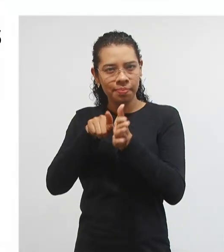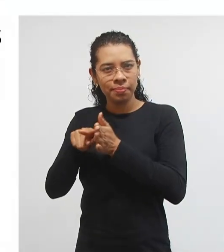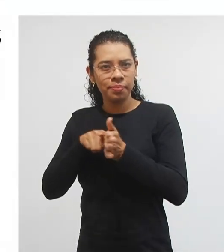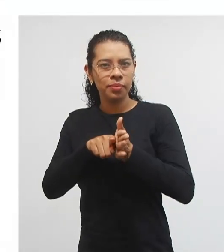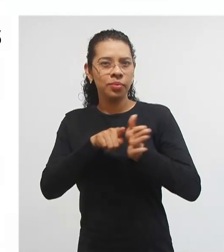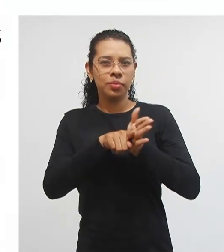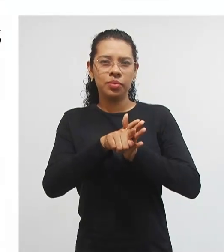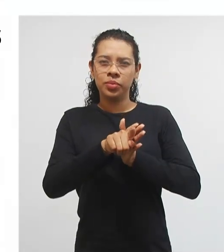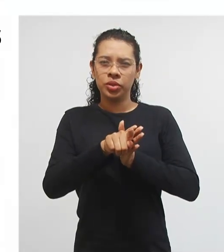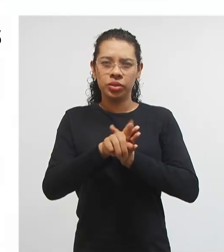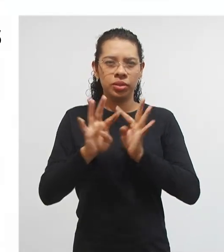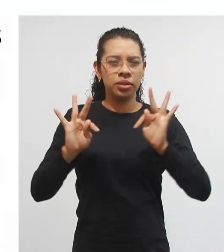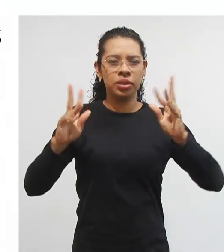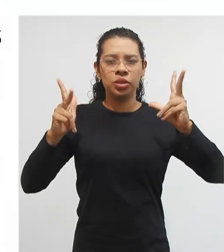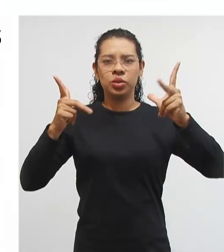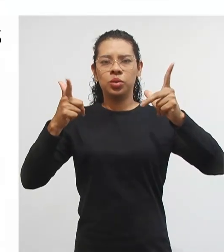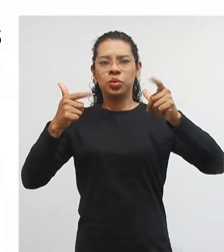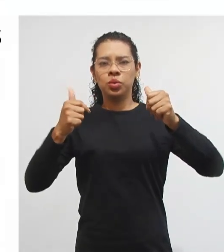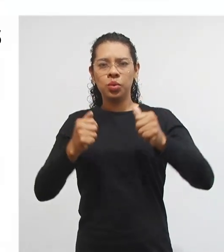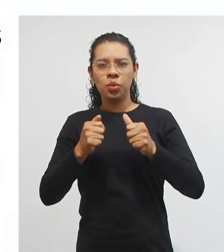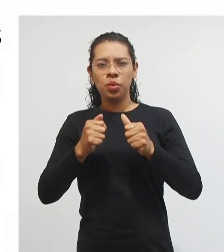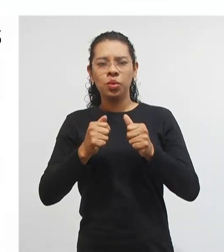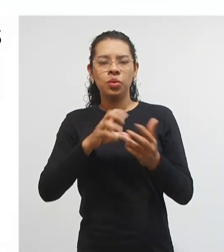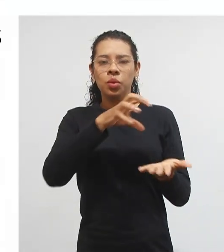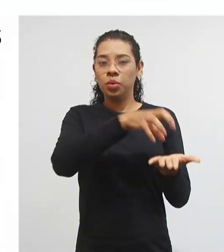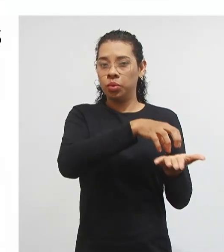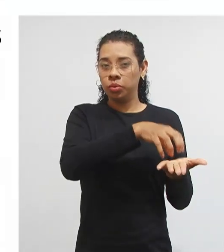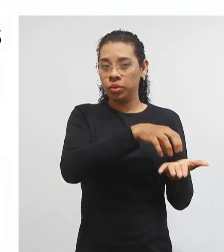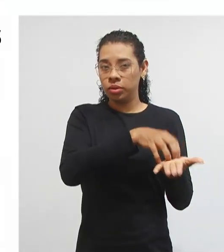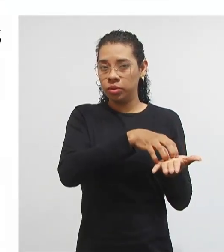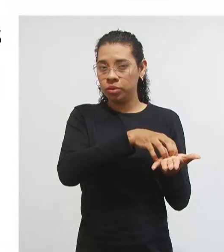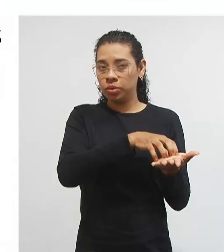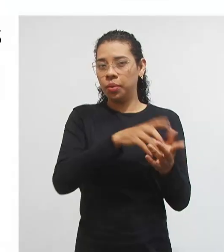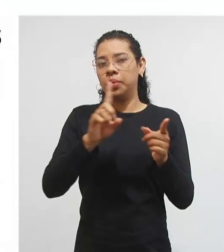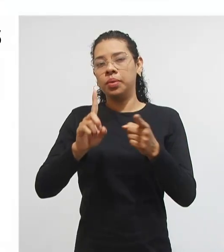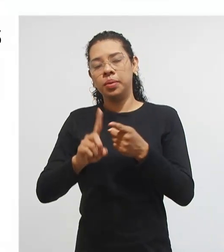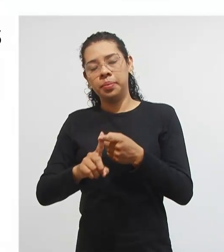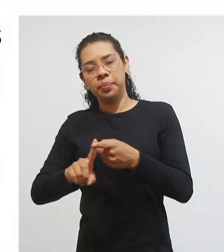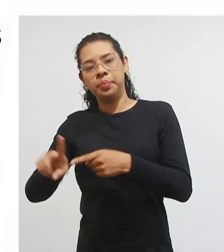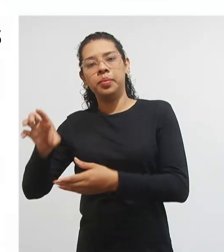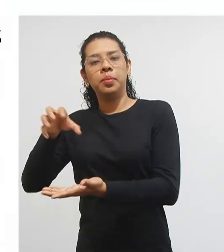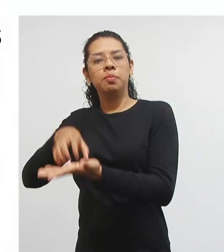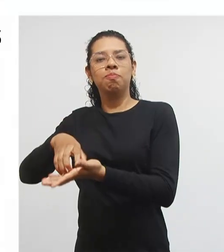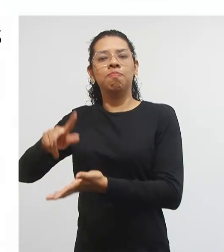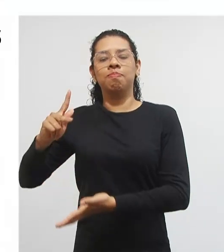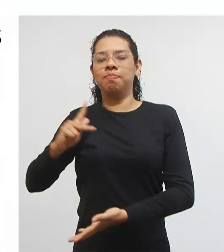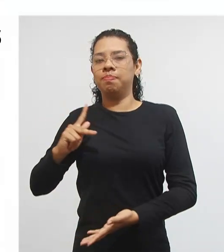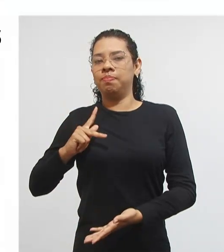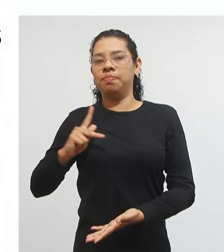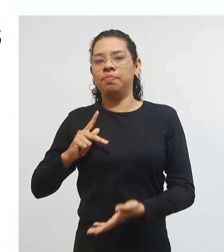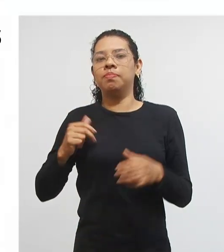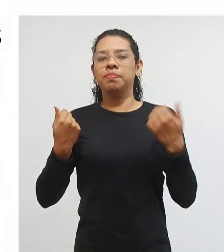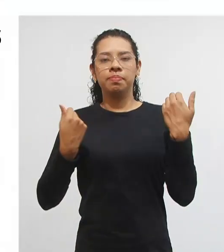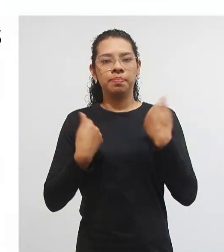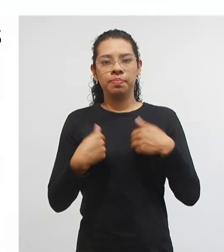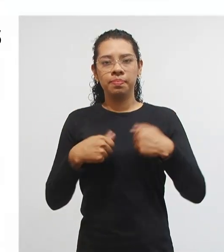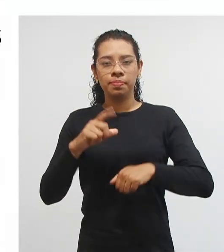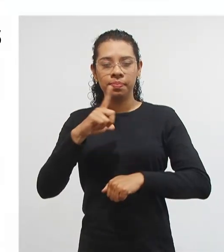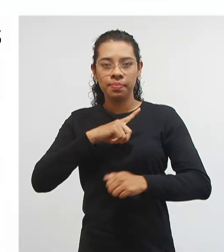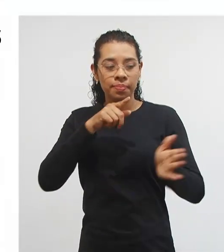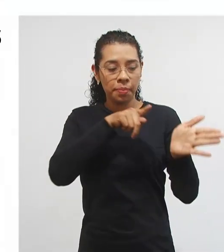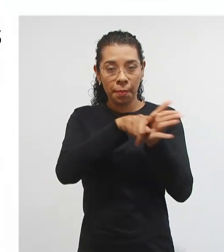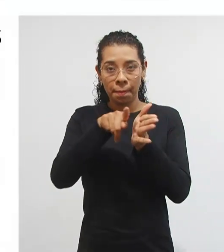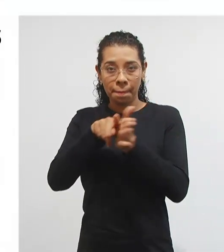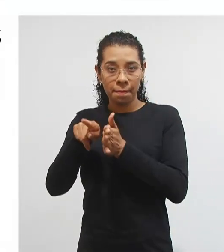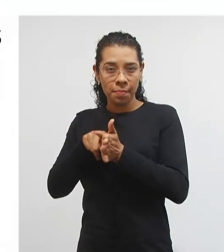de marketing, tá? Tanto no marketing privado quanto no marketing no setor público, é preciso ter essas